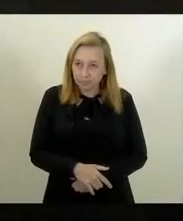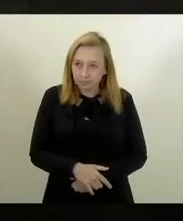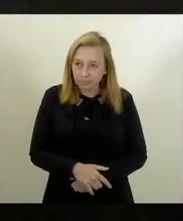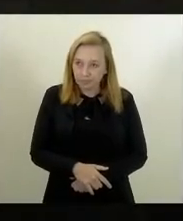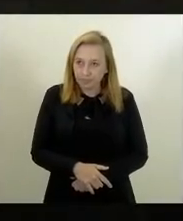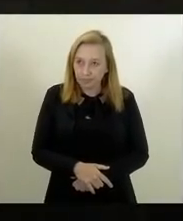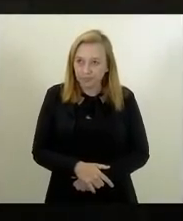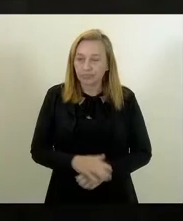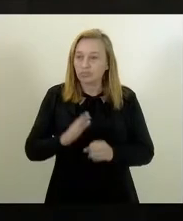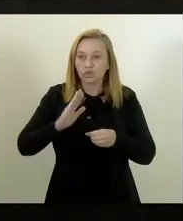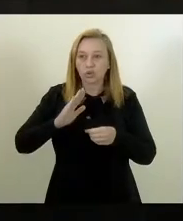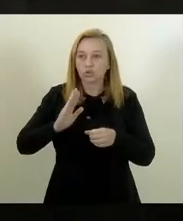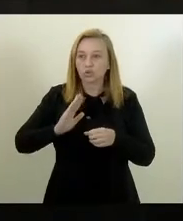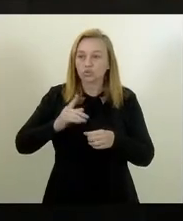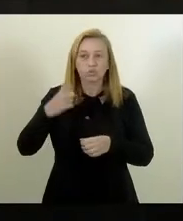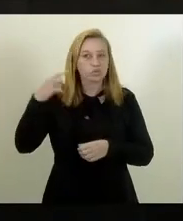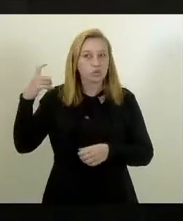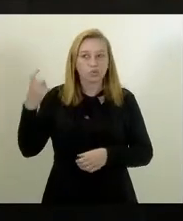Estou sem som.